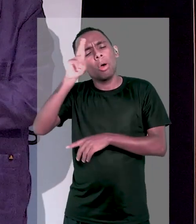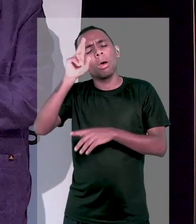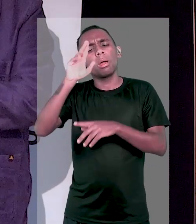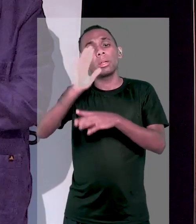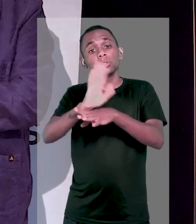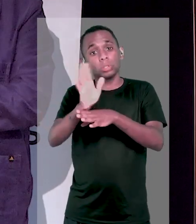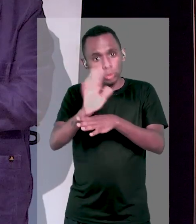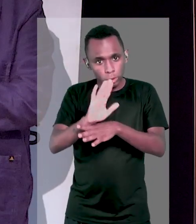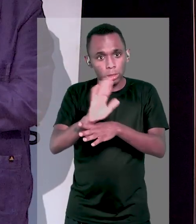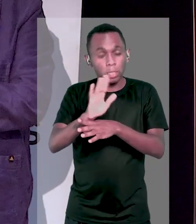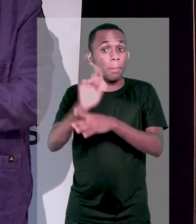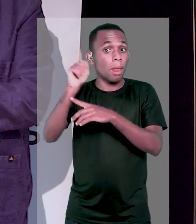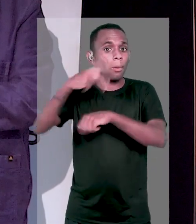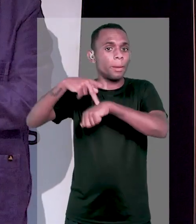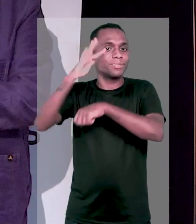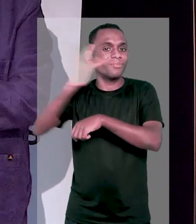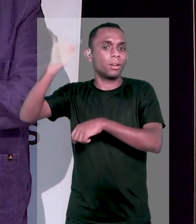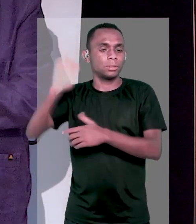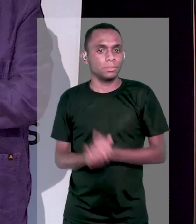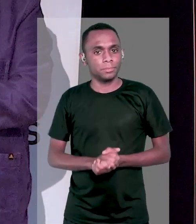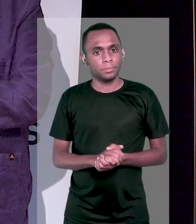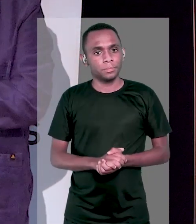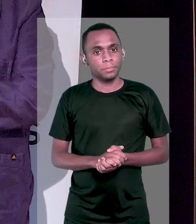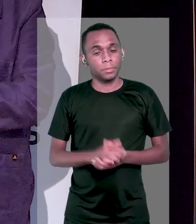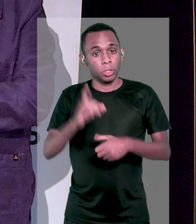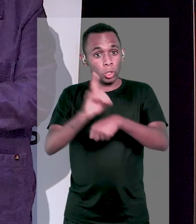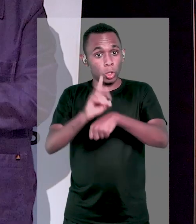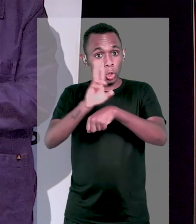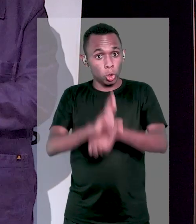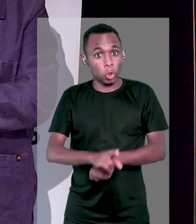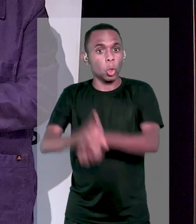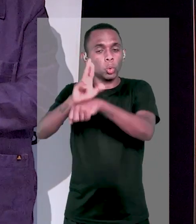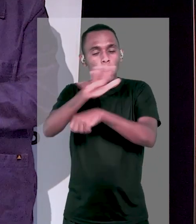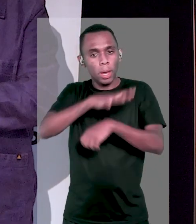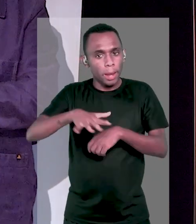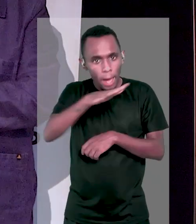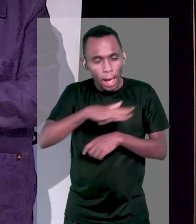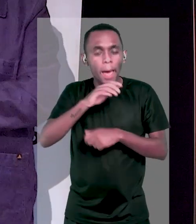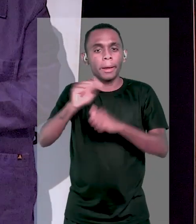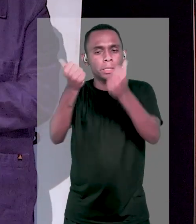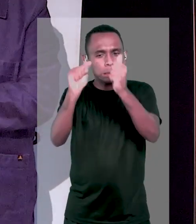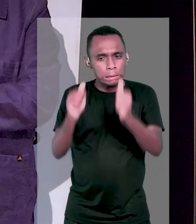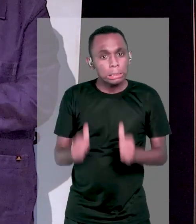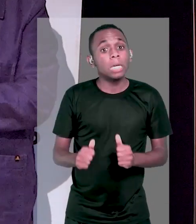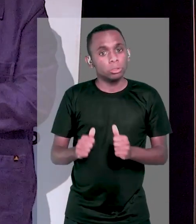uma contribuição importante que o Colli e companhia estão dando para a cultura brasileira. Então, o Colli,